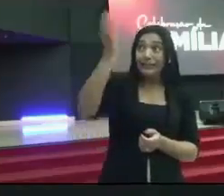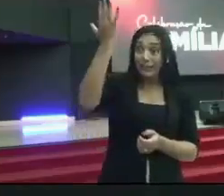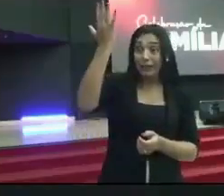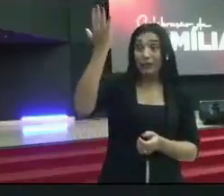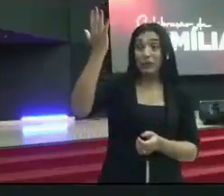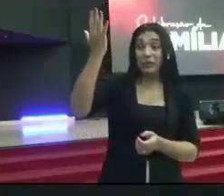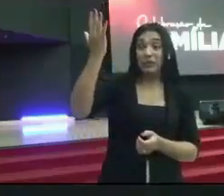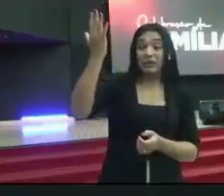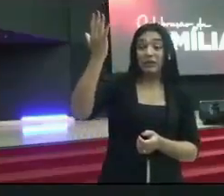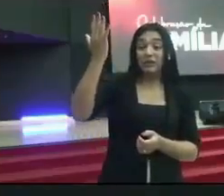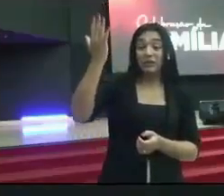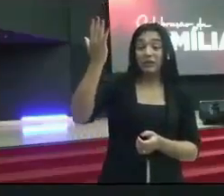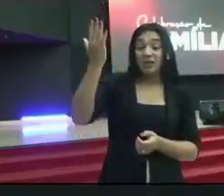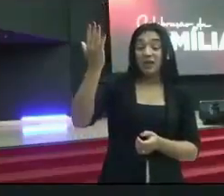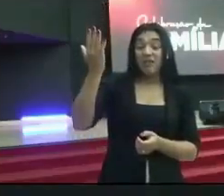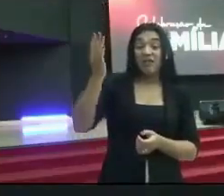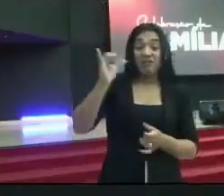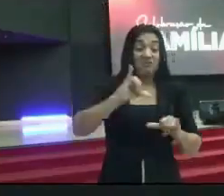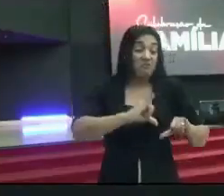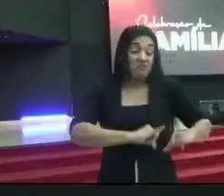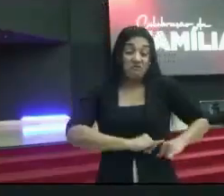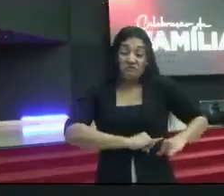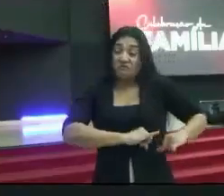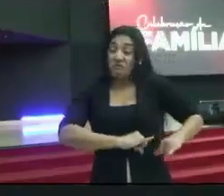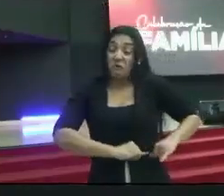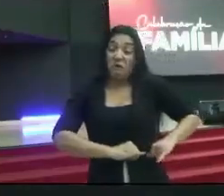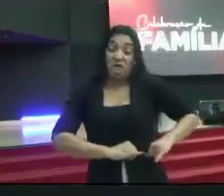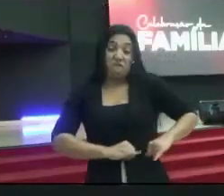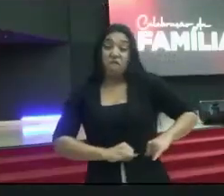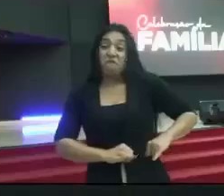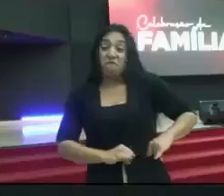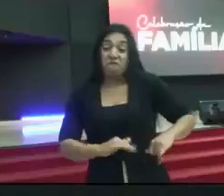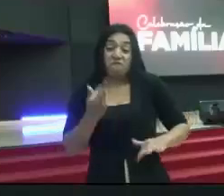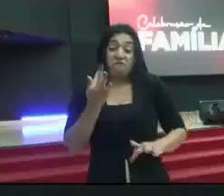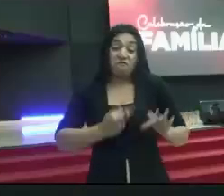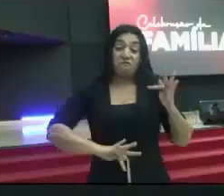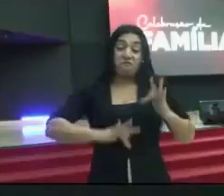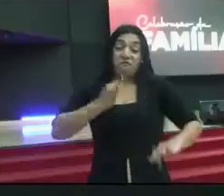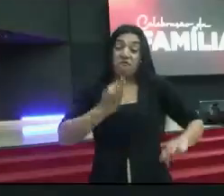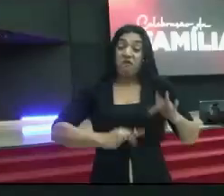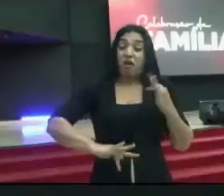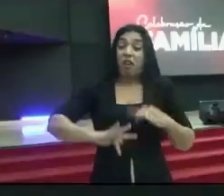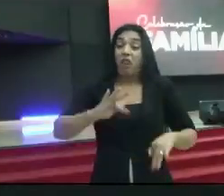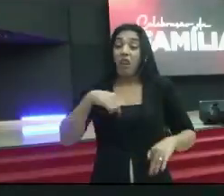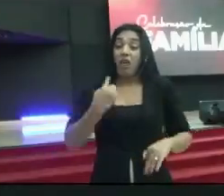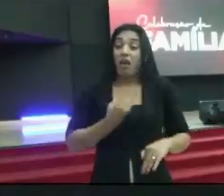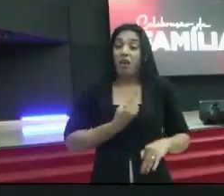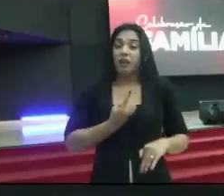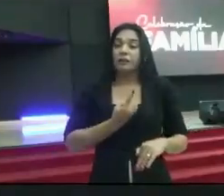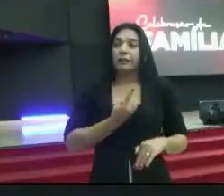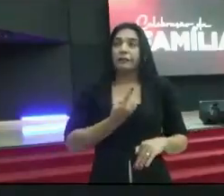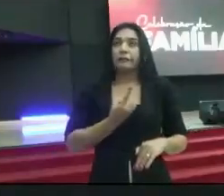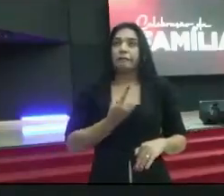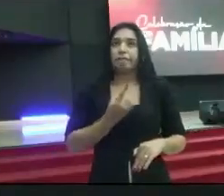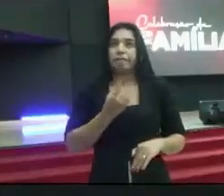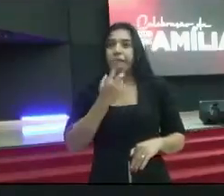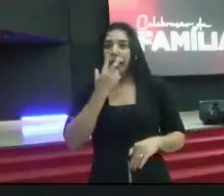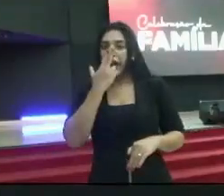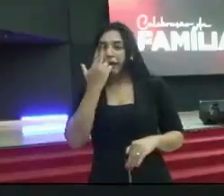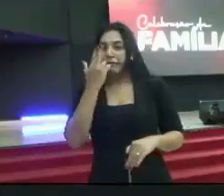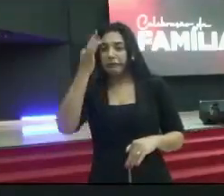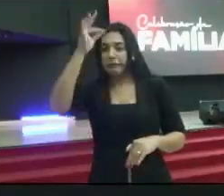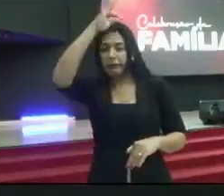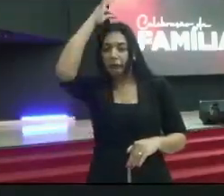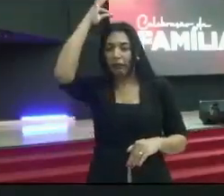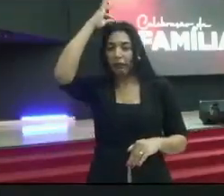nos ferem, quando nós tomamos decisões que nos levam à bancarrota